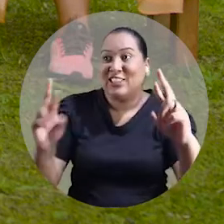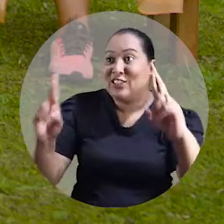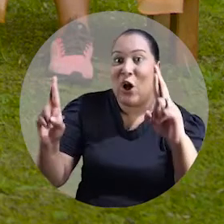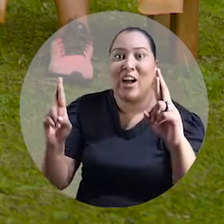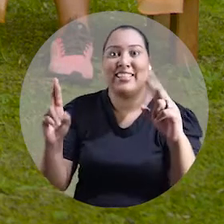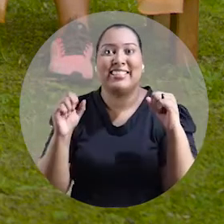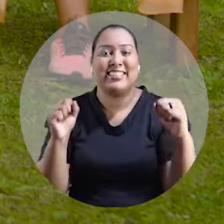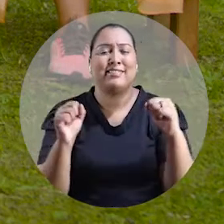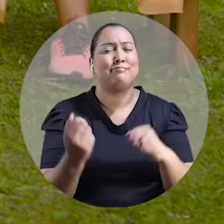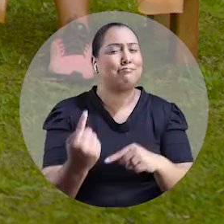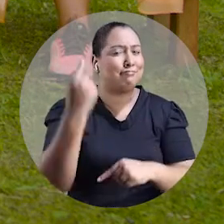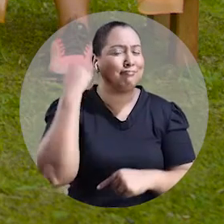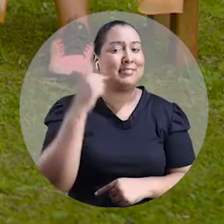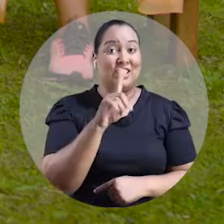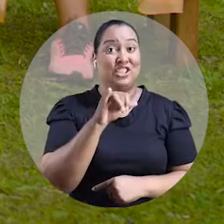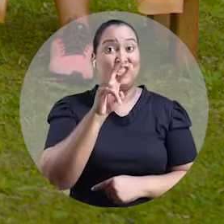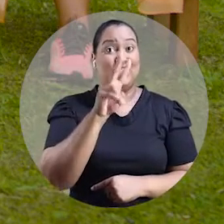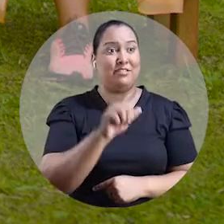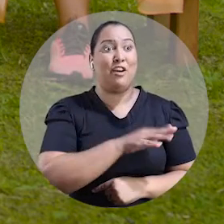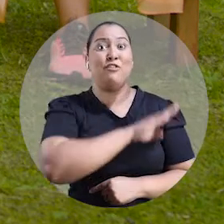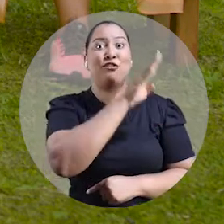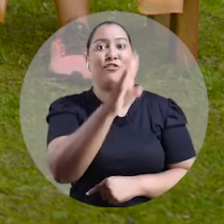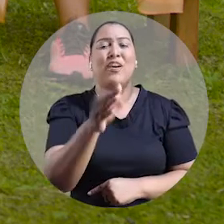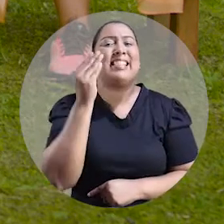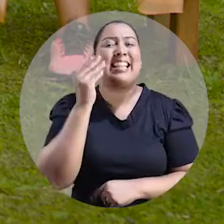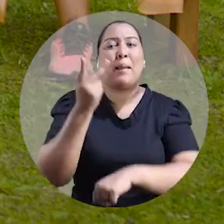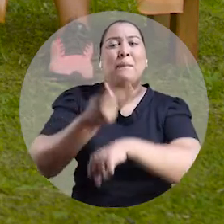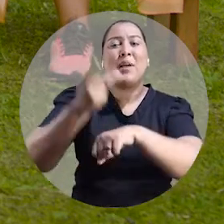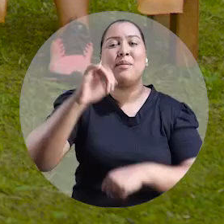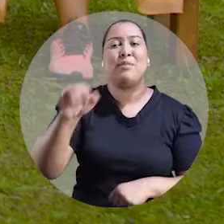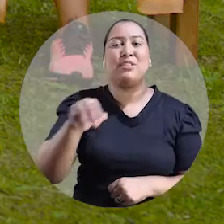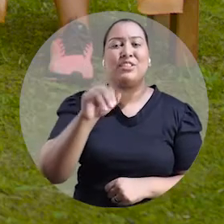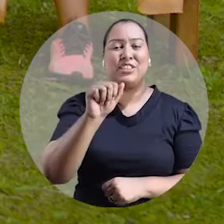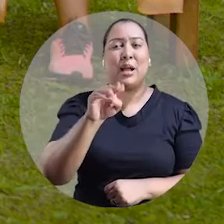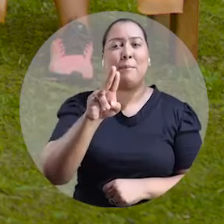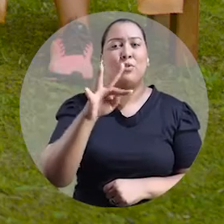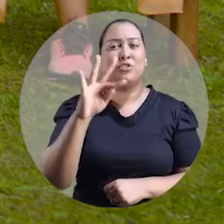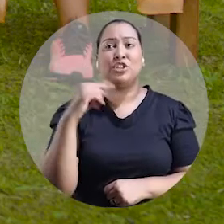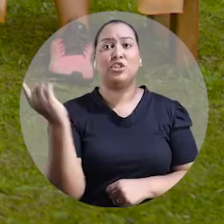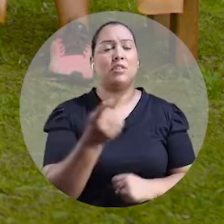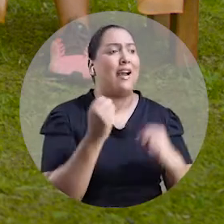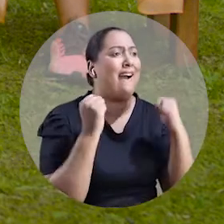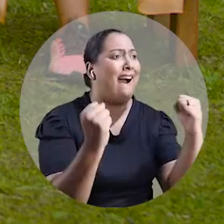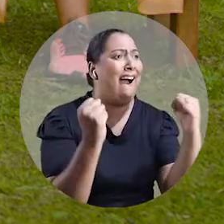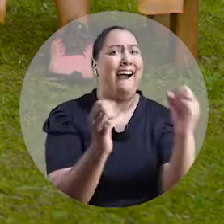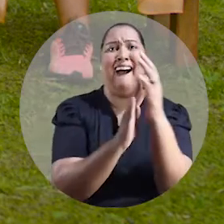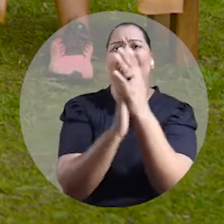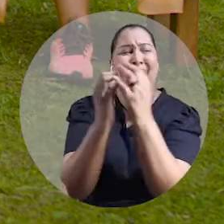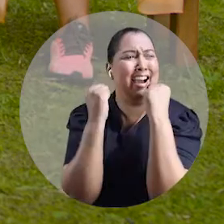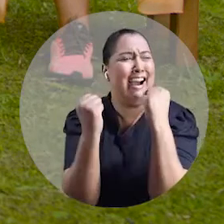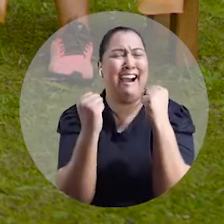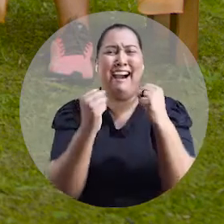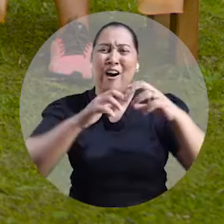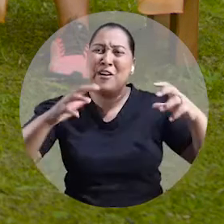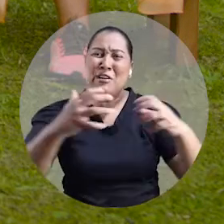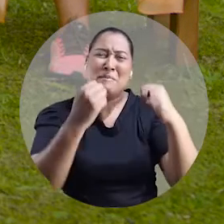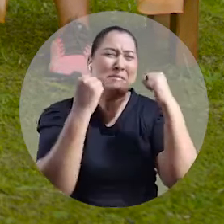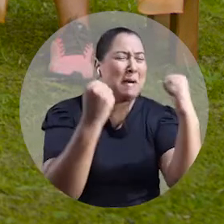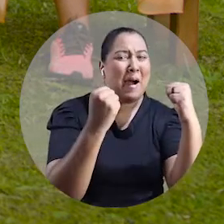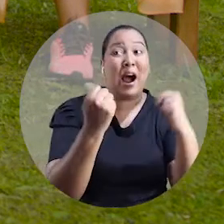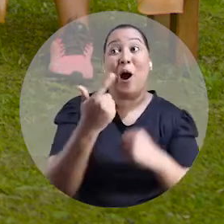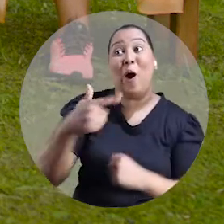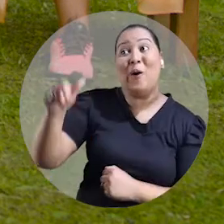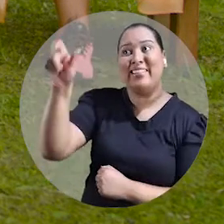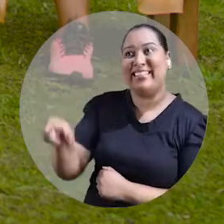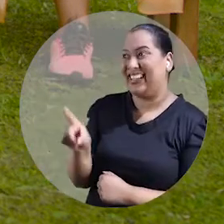exemplo, quando a Diva foi pro Prêmio Jabuti, gente, foi uma torcida, sabe? Assim, grande. Quando a